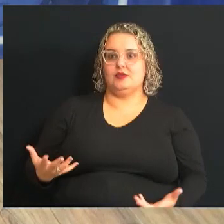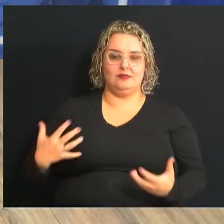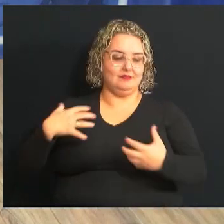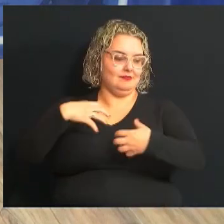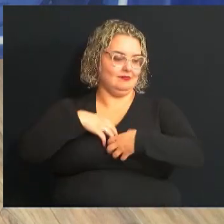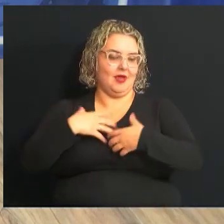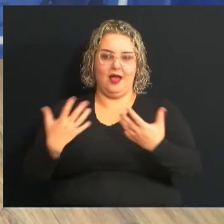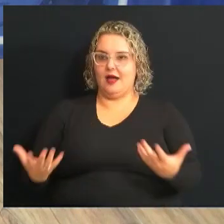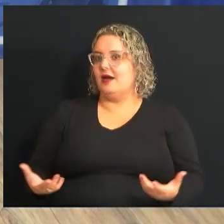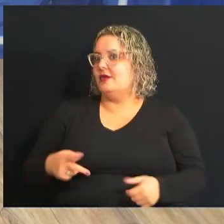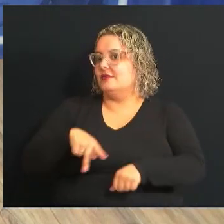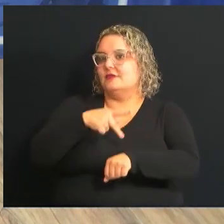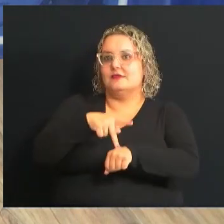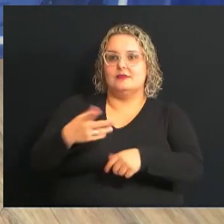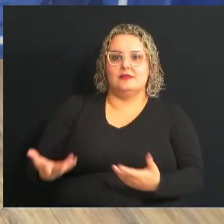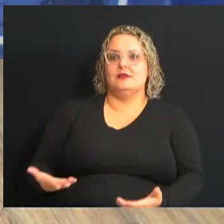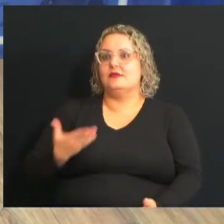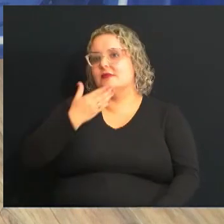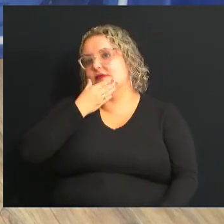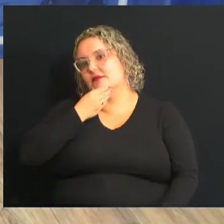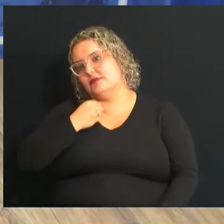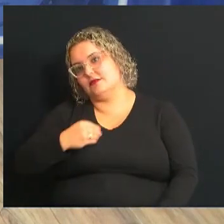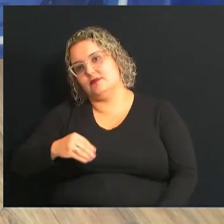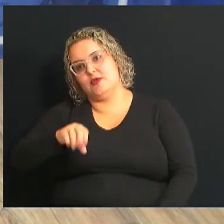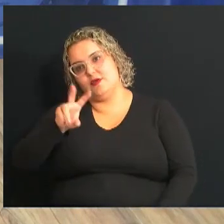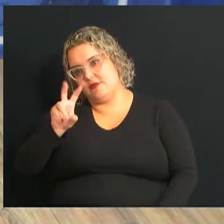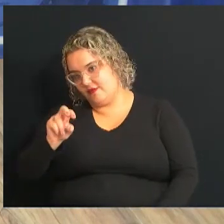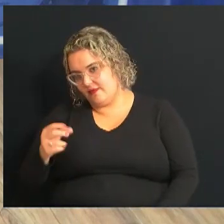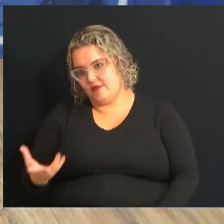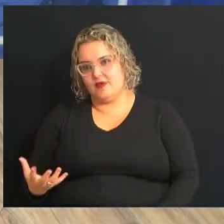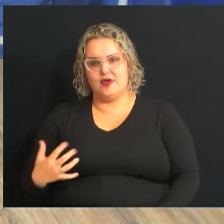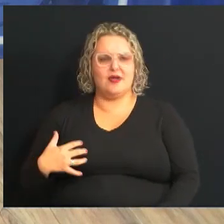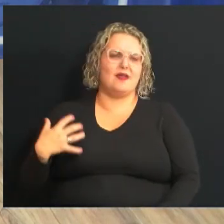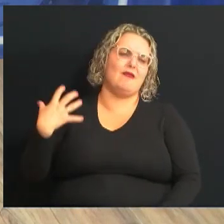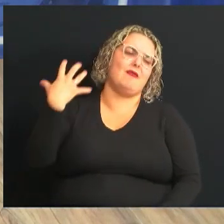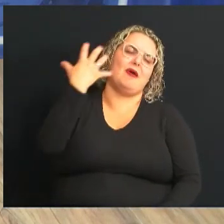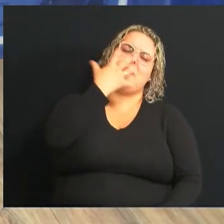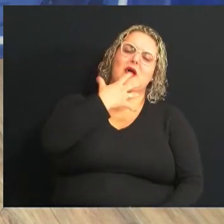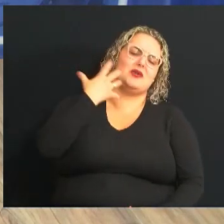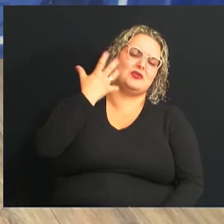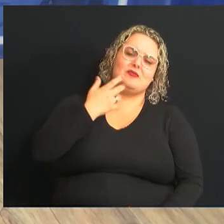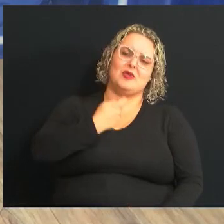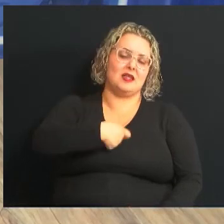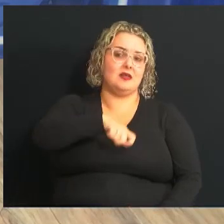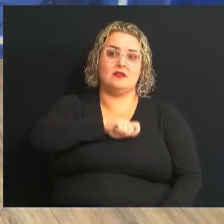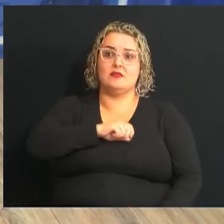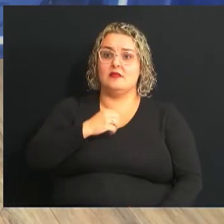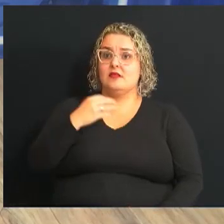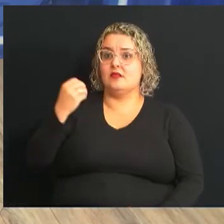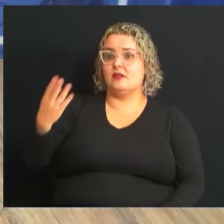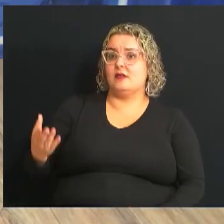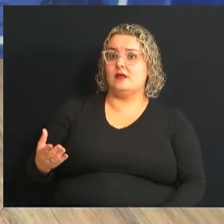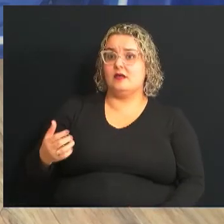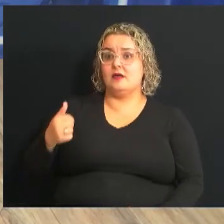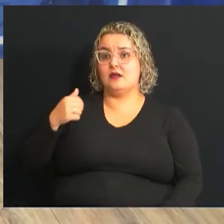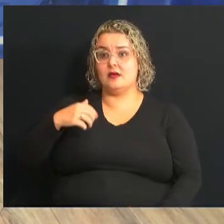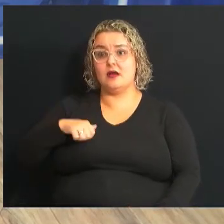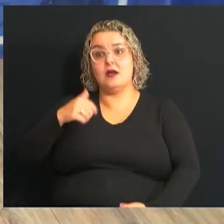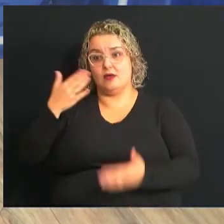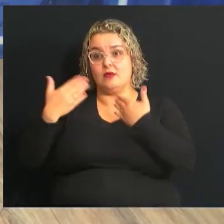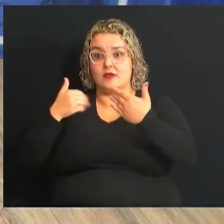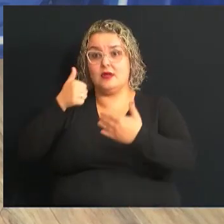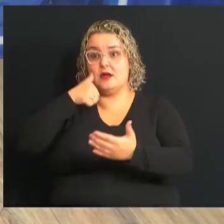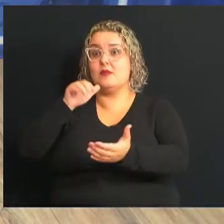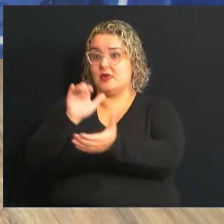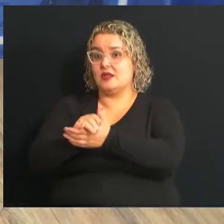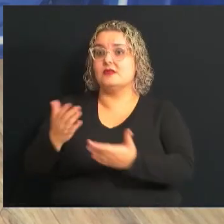estar no país de origem do meu avô, e eu fiquei apaixonado pela Espanha, e durante a viagem eu conversava com a minha esposa falando, olha, eu quero